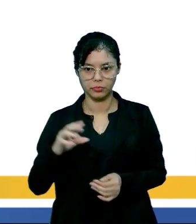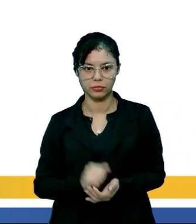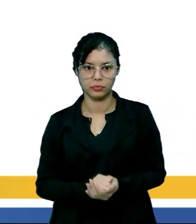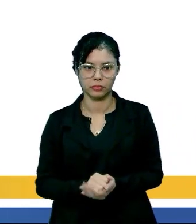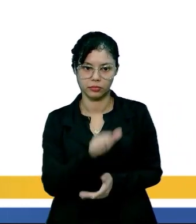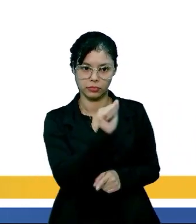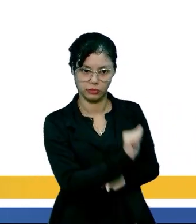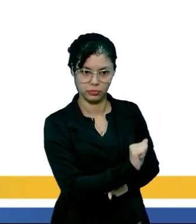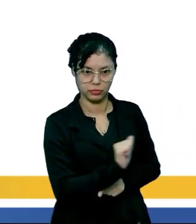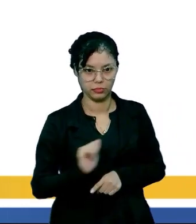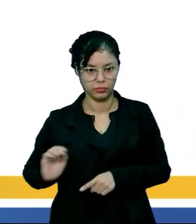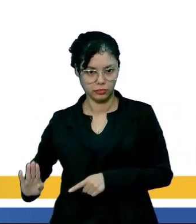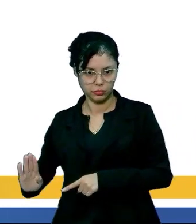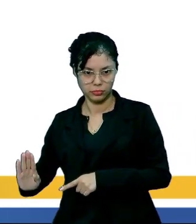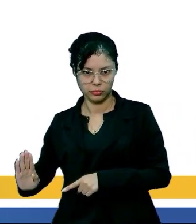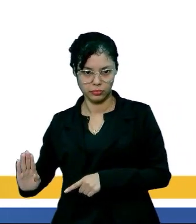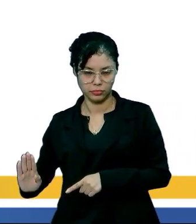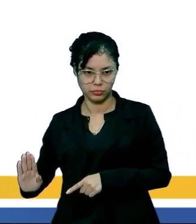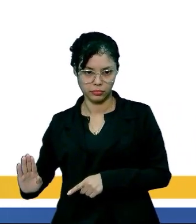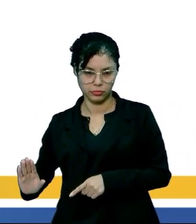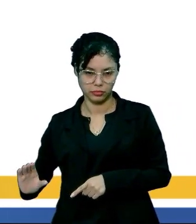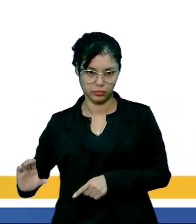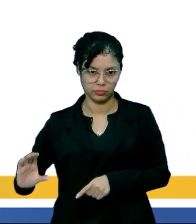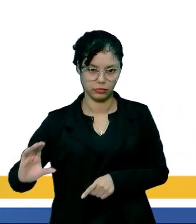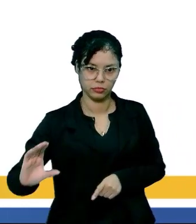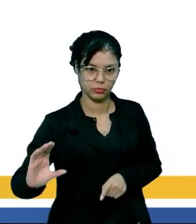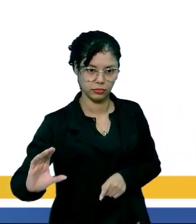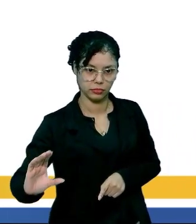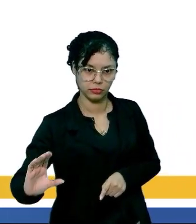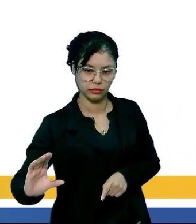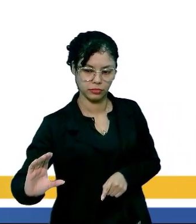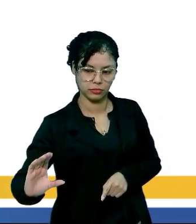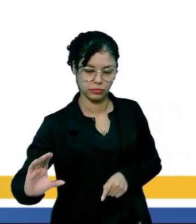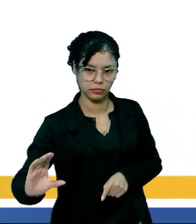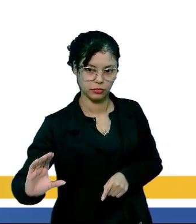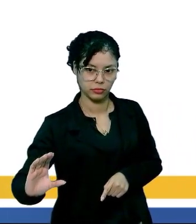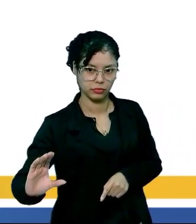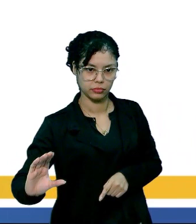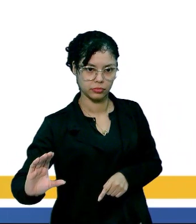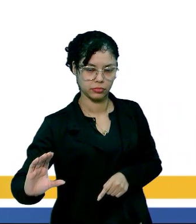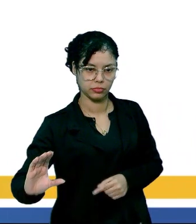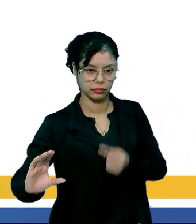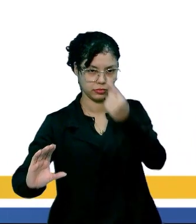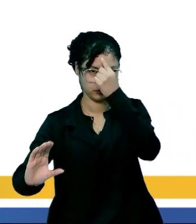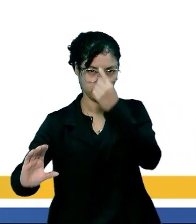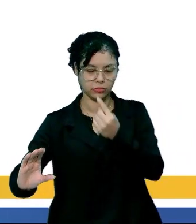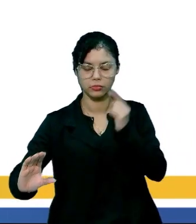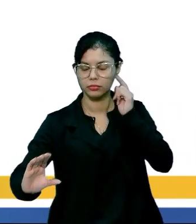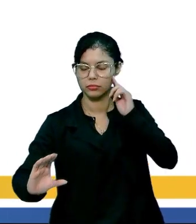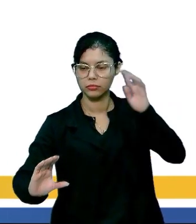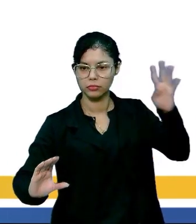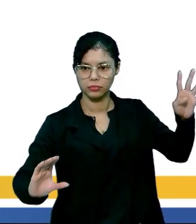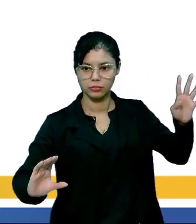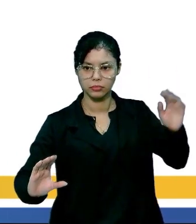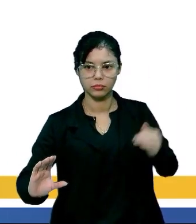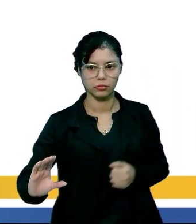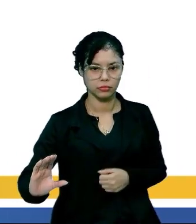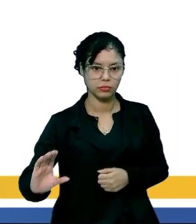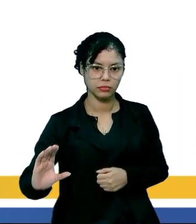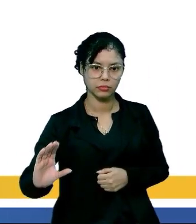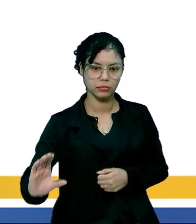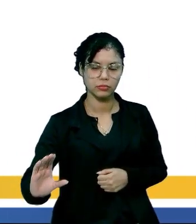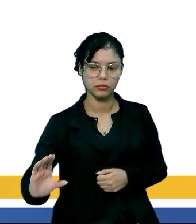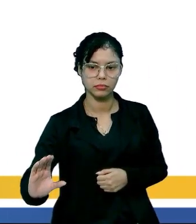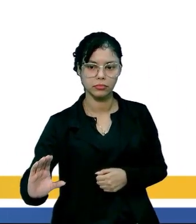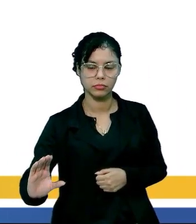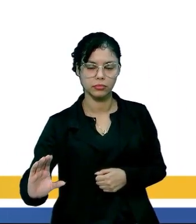ponto A, B, bem à frente. A parte de trás, que são as linhas imaginárias, que a gente chama tracejado, são chamadas de